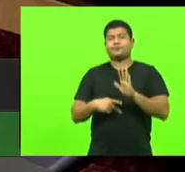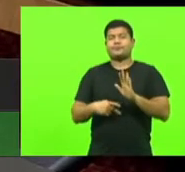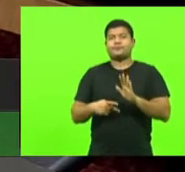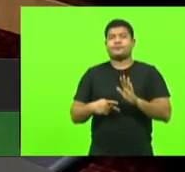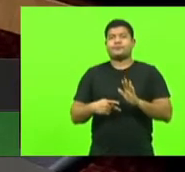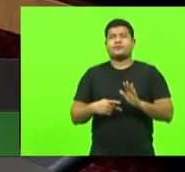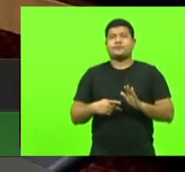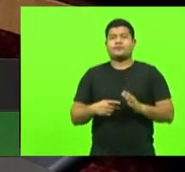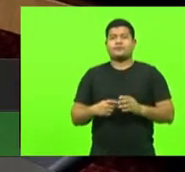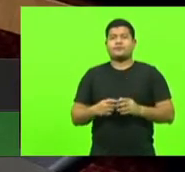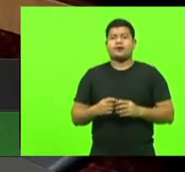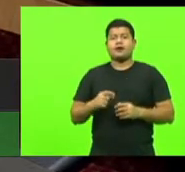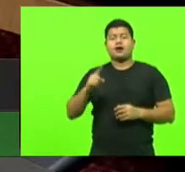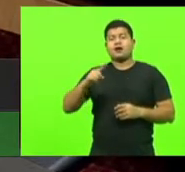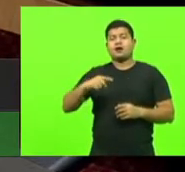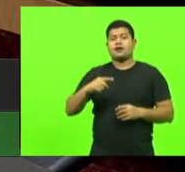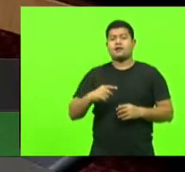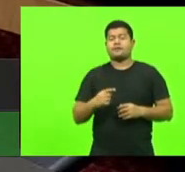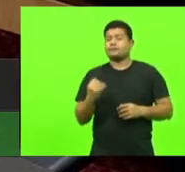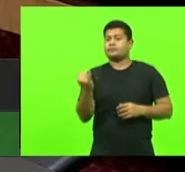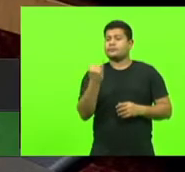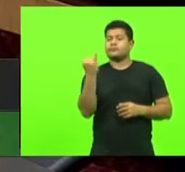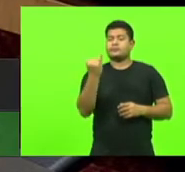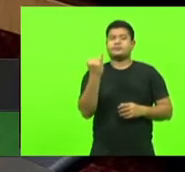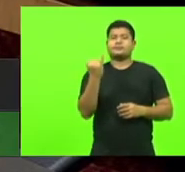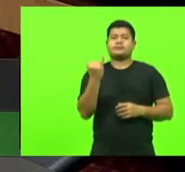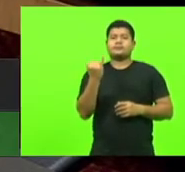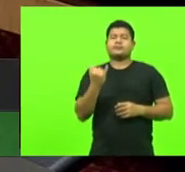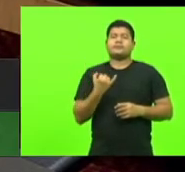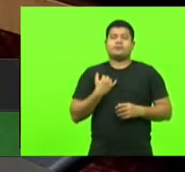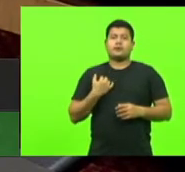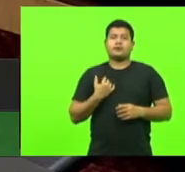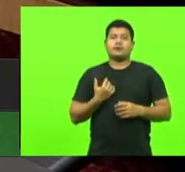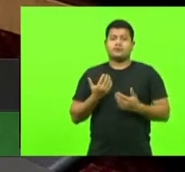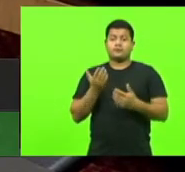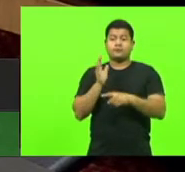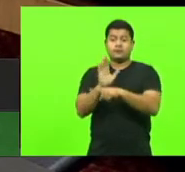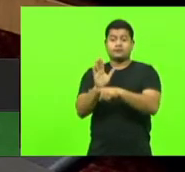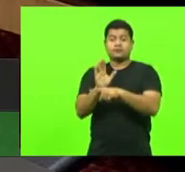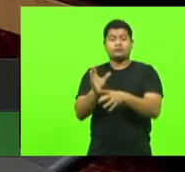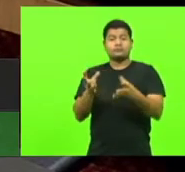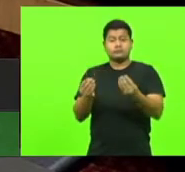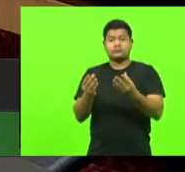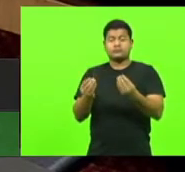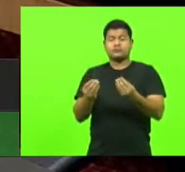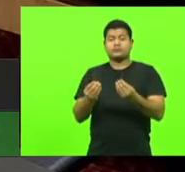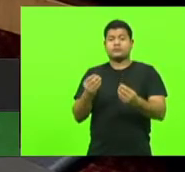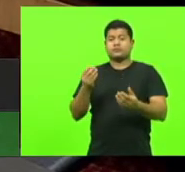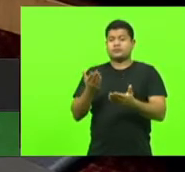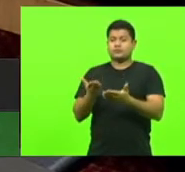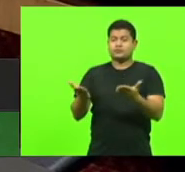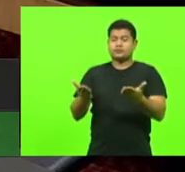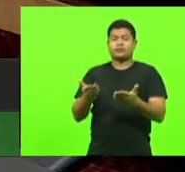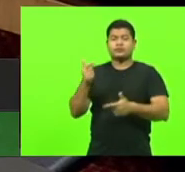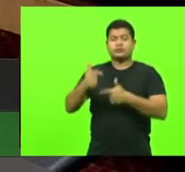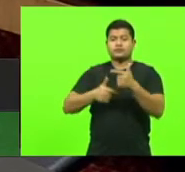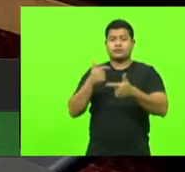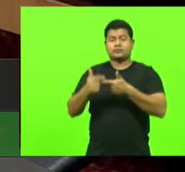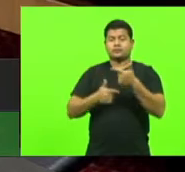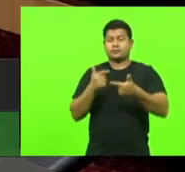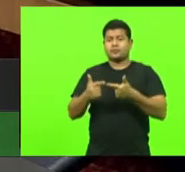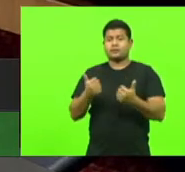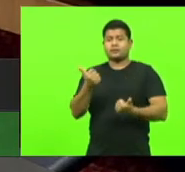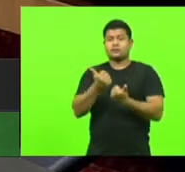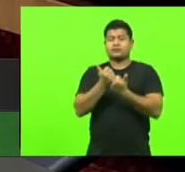um cunho muito importante e que vai fazer a diferença no trabalho de apoio ao autismo